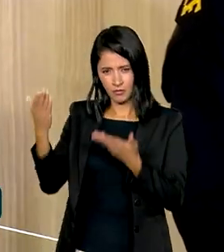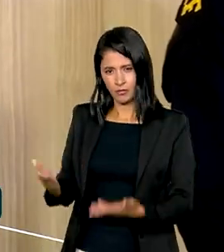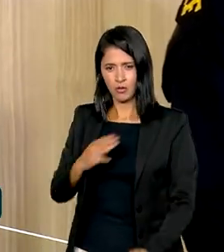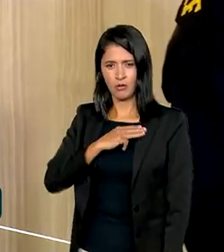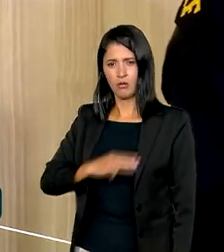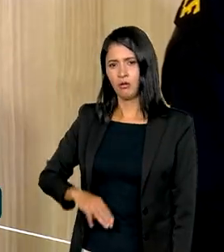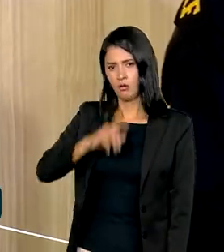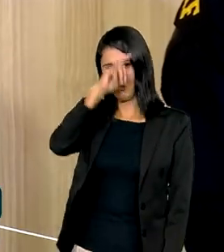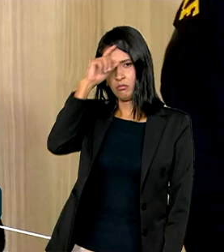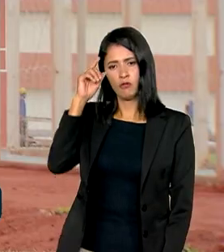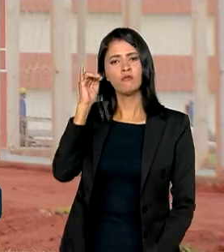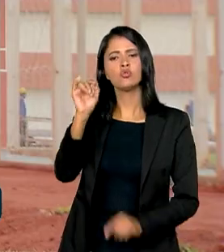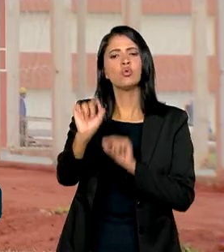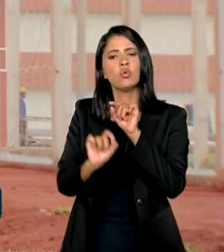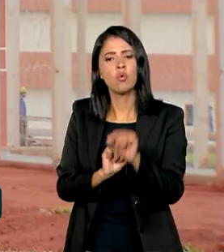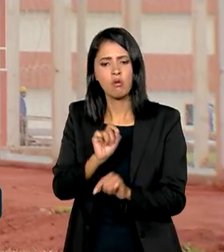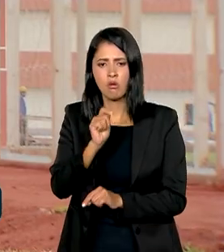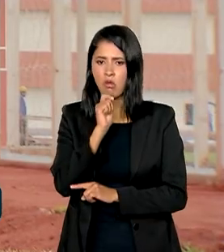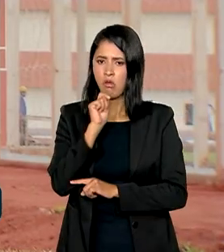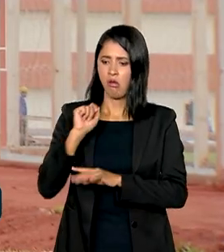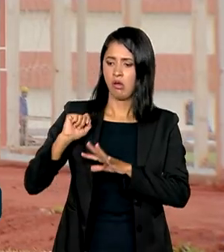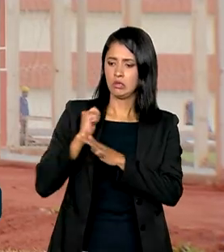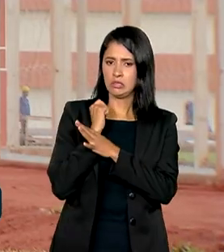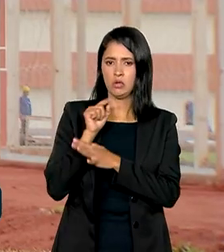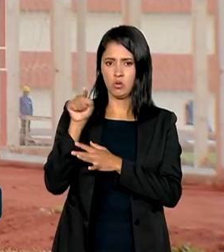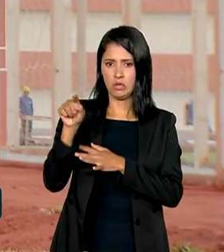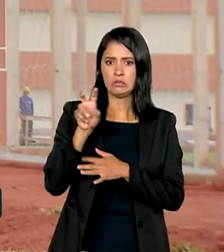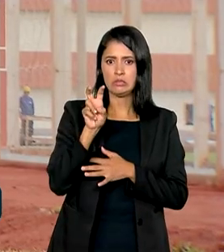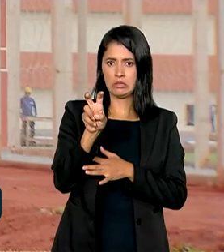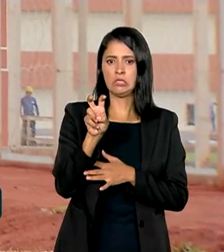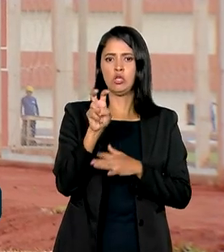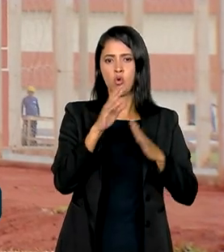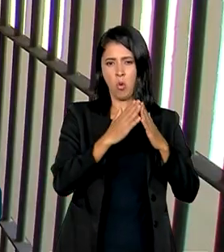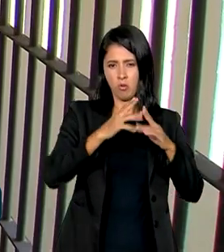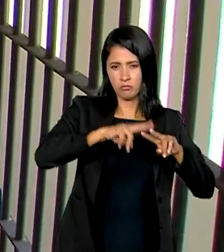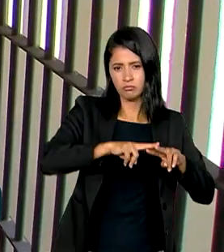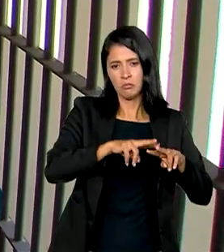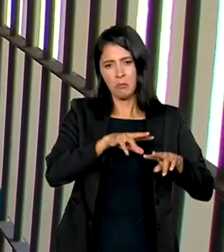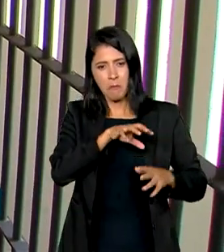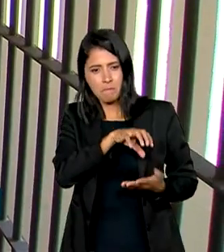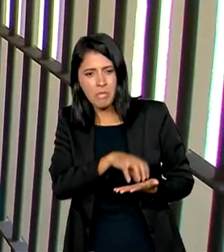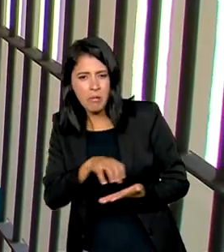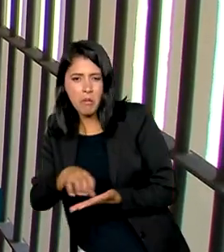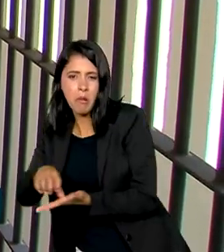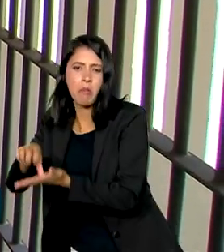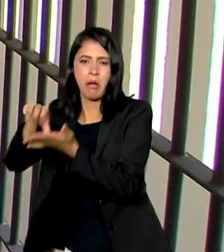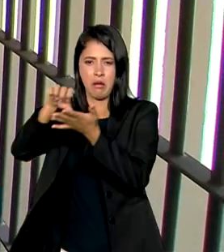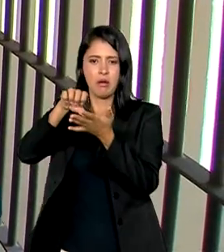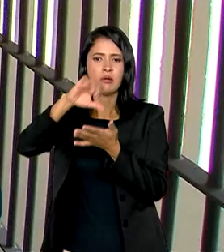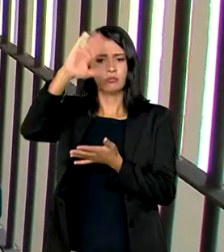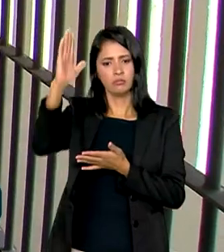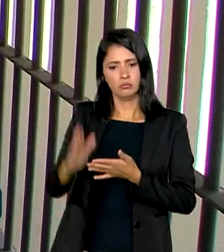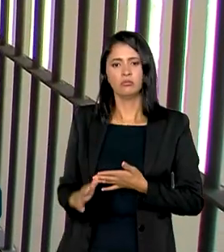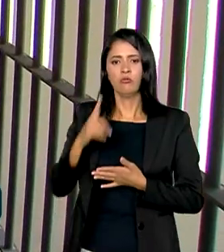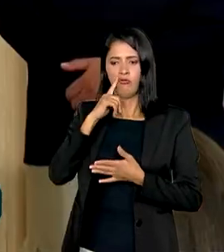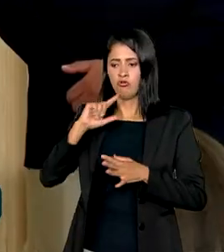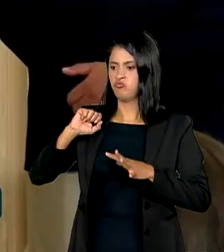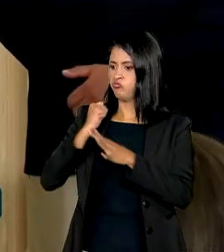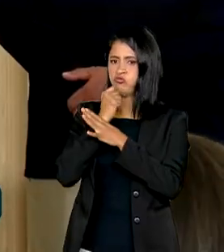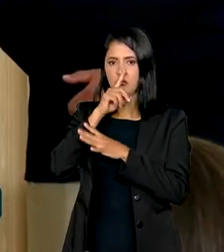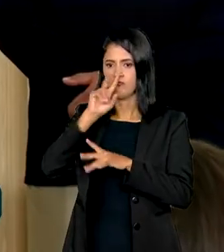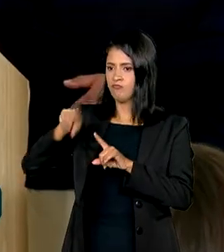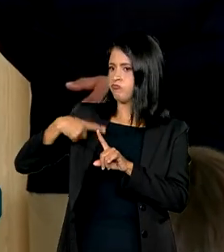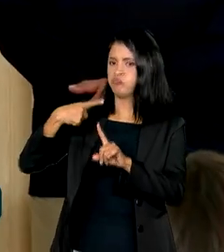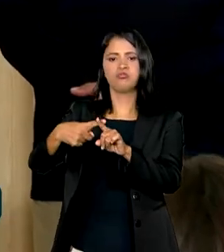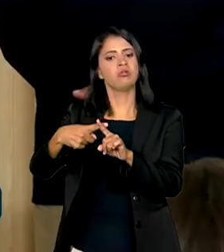Lewandowski informou ainda que a segurança das 5 unidades do sistema penitenciário federal no país foram reforçadas